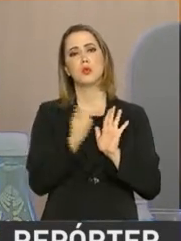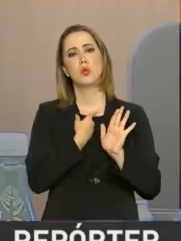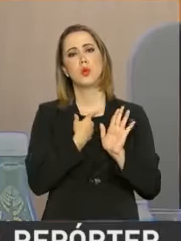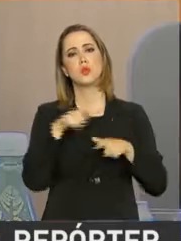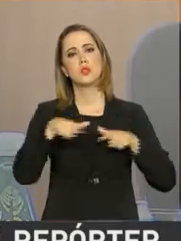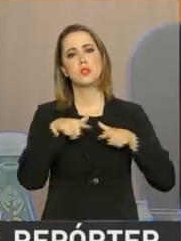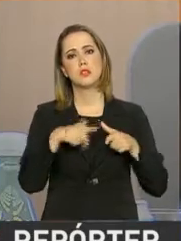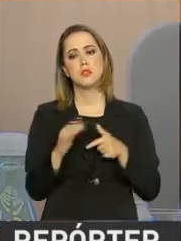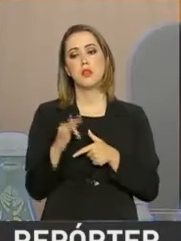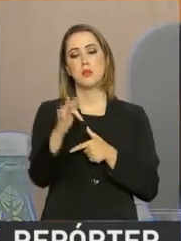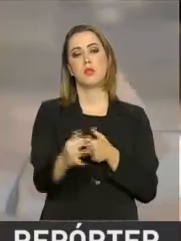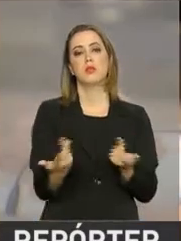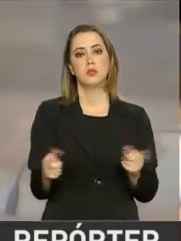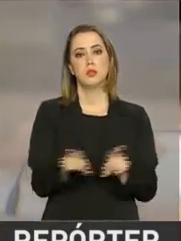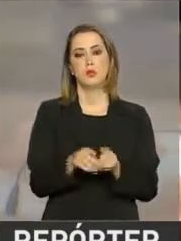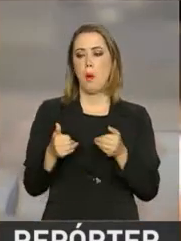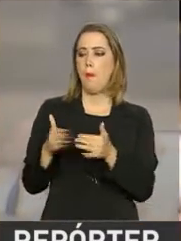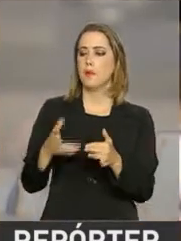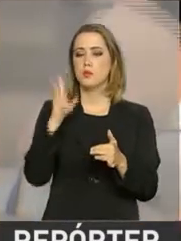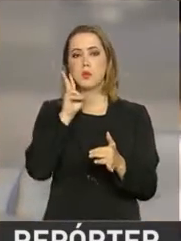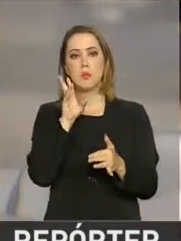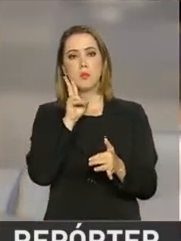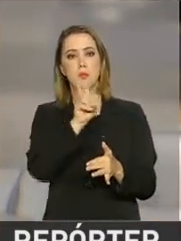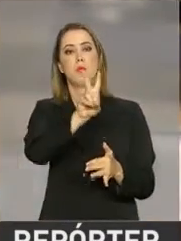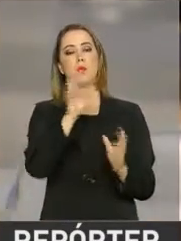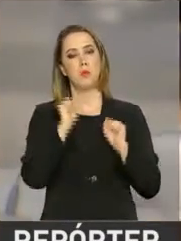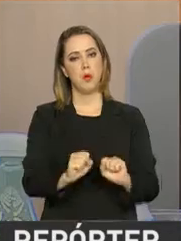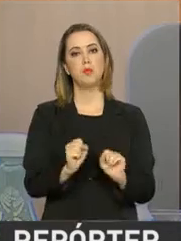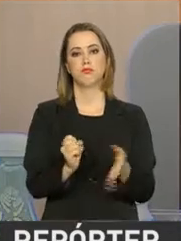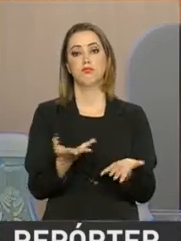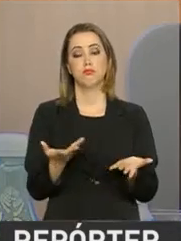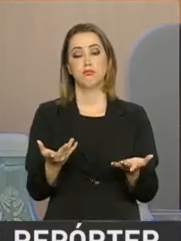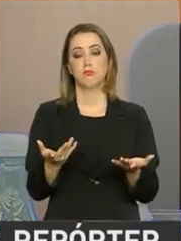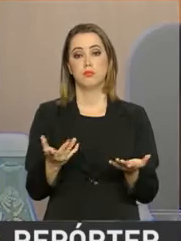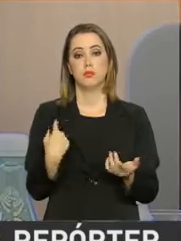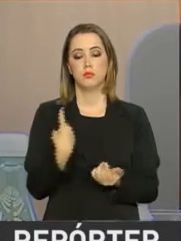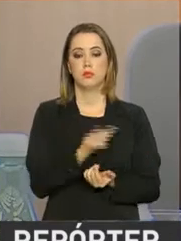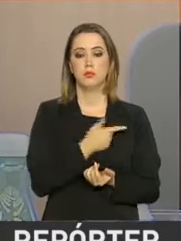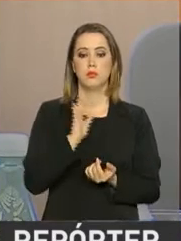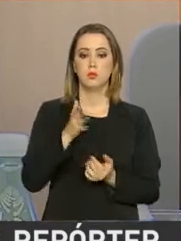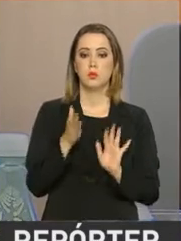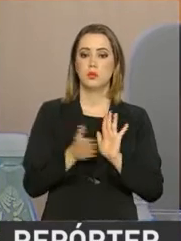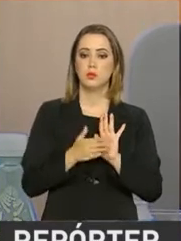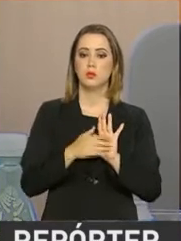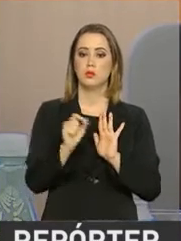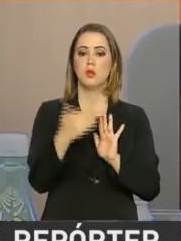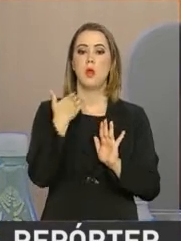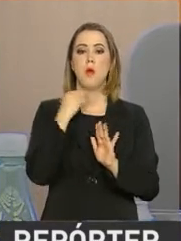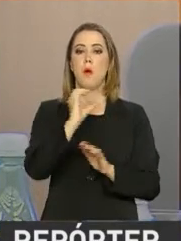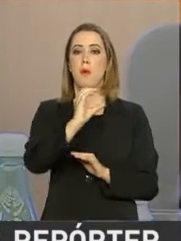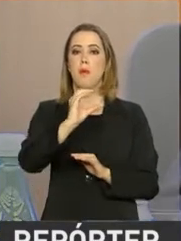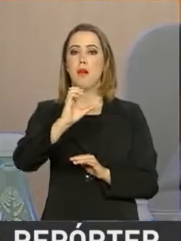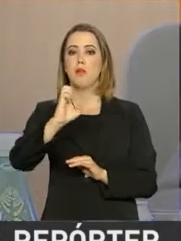público de forma que todo mundo possa acompanhar nós estamos mostrando que o boxe hotel vai